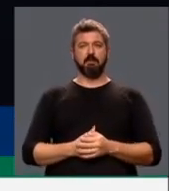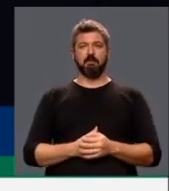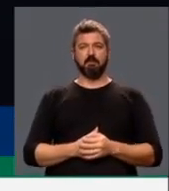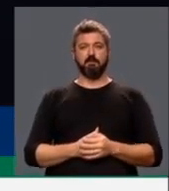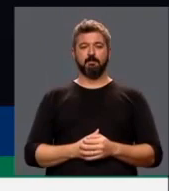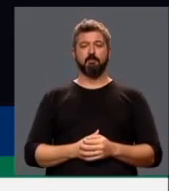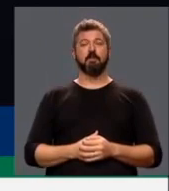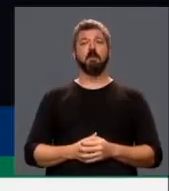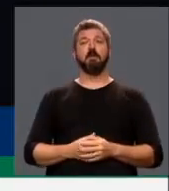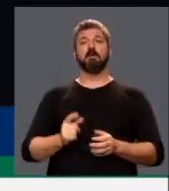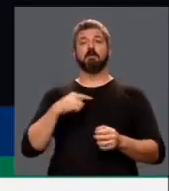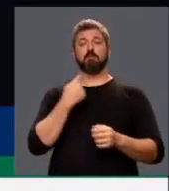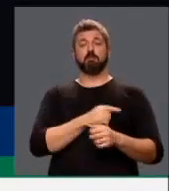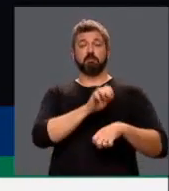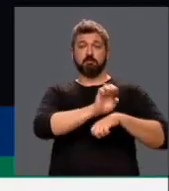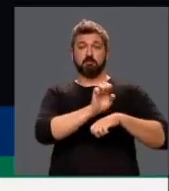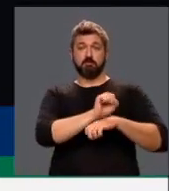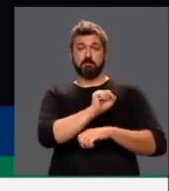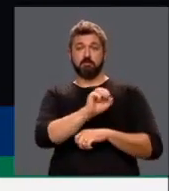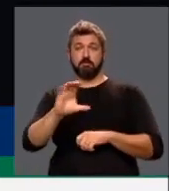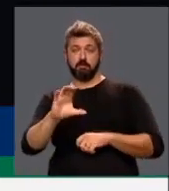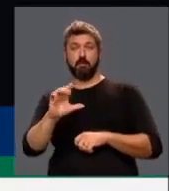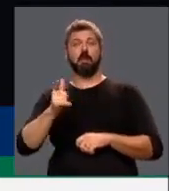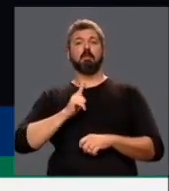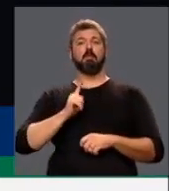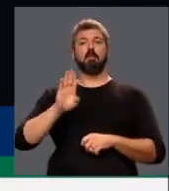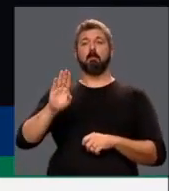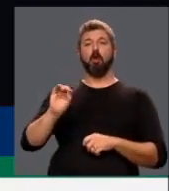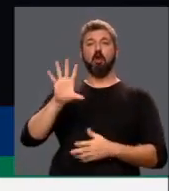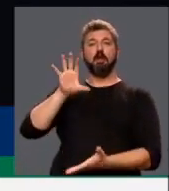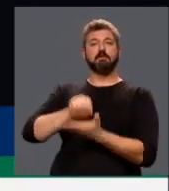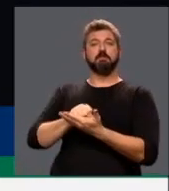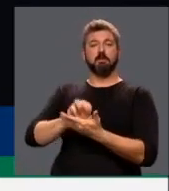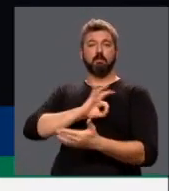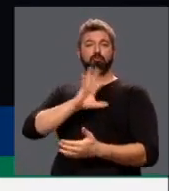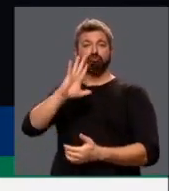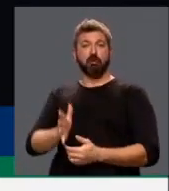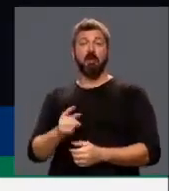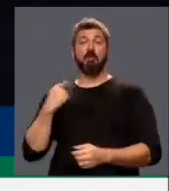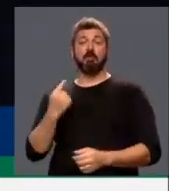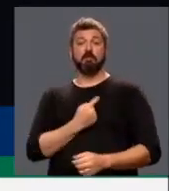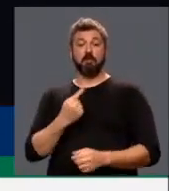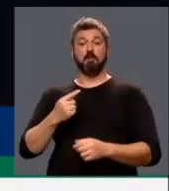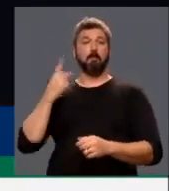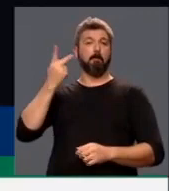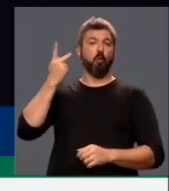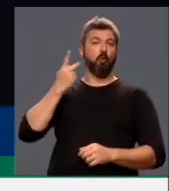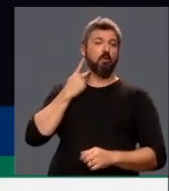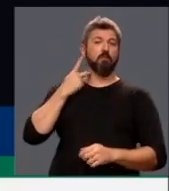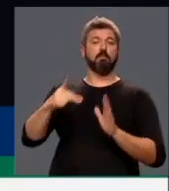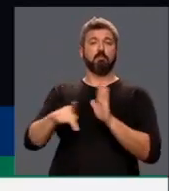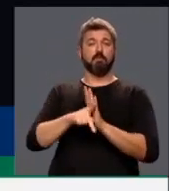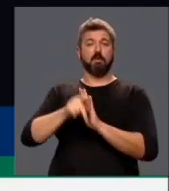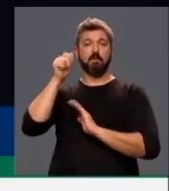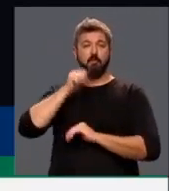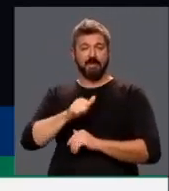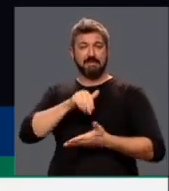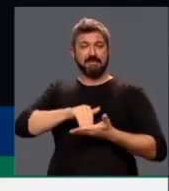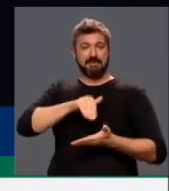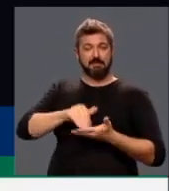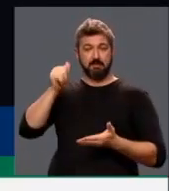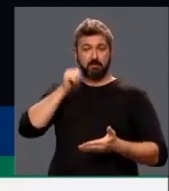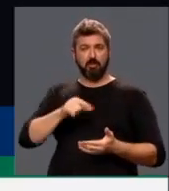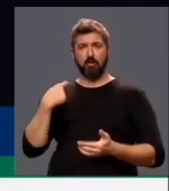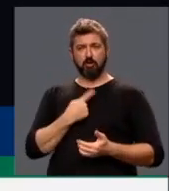aconteceu no nosso estado de Santa Catarina. Já tem boletins de ocorrência e nós, como Procuradoria da Mulher, Secretaria da Mulher, vamos